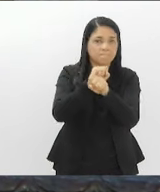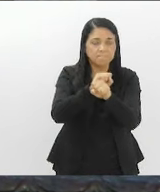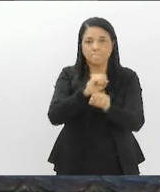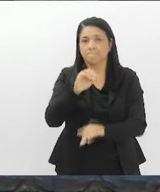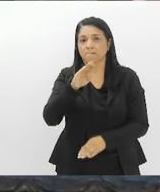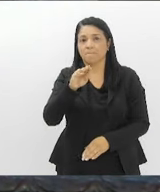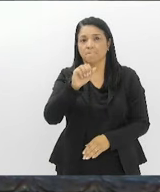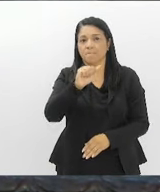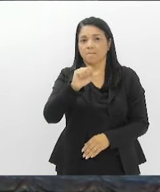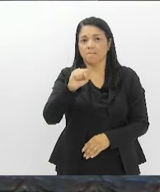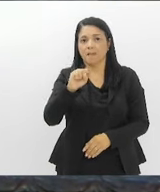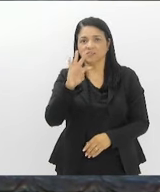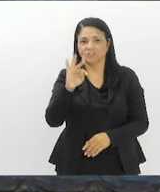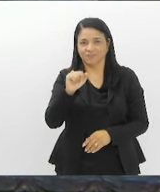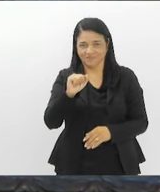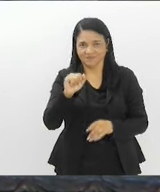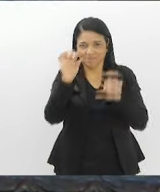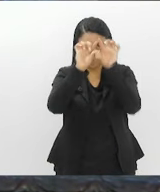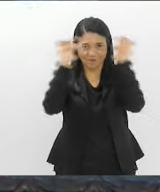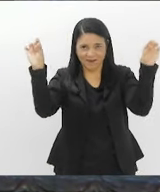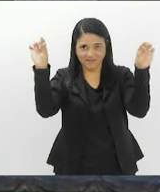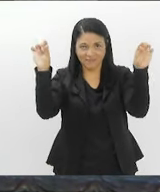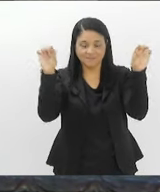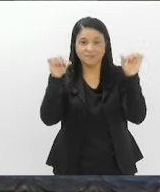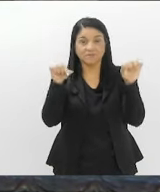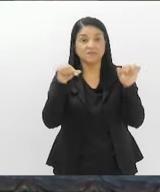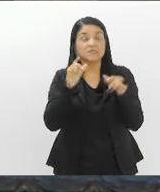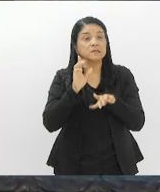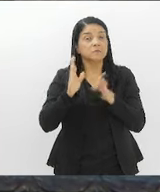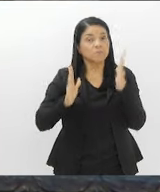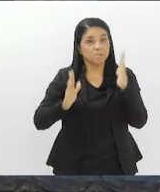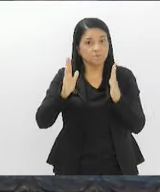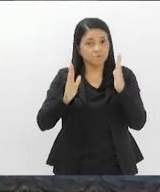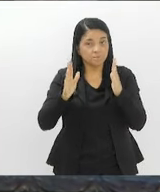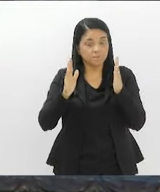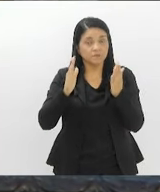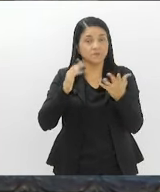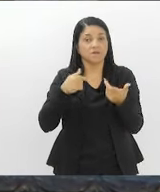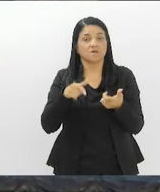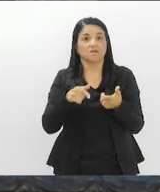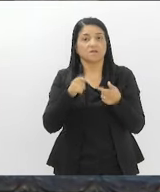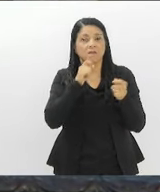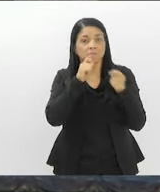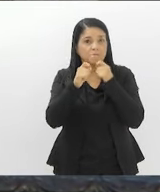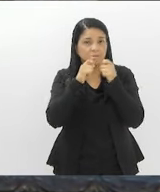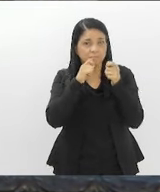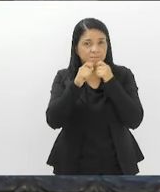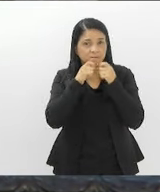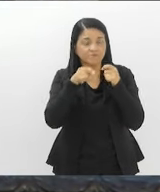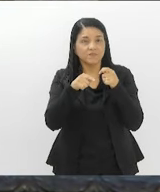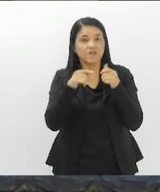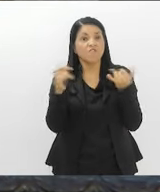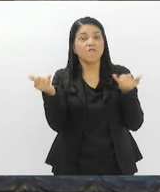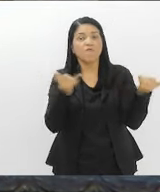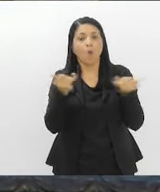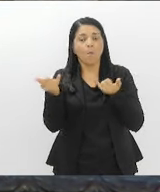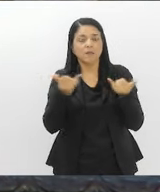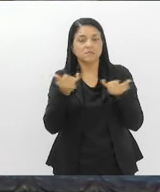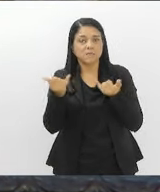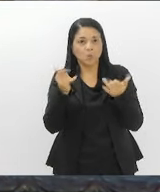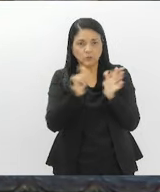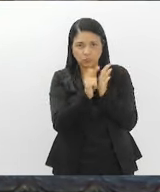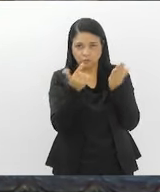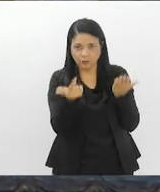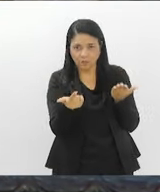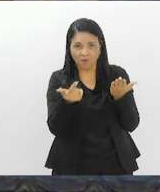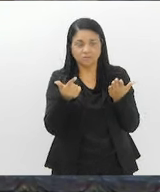Naquele momento, quer dizer, a imprensa era realmente a grande fonte de informação da população e da sociedade, não